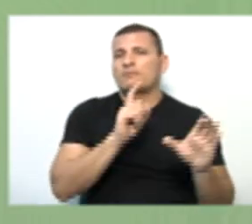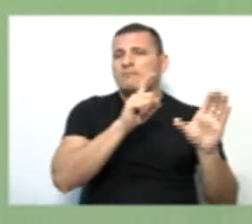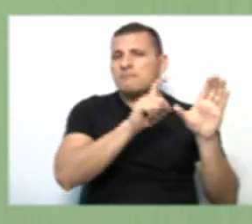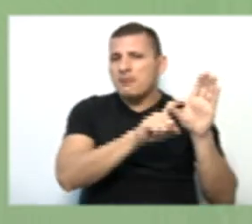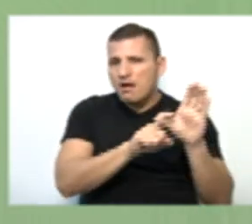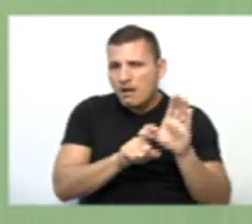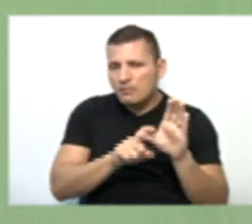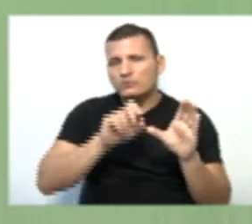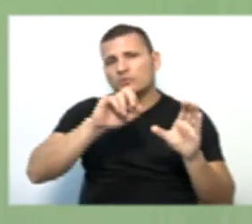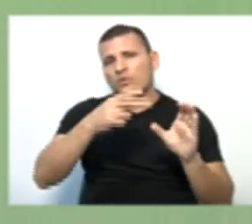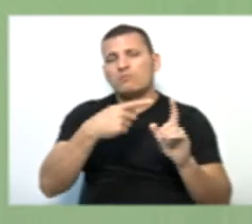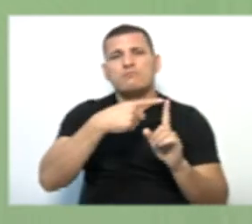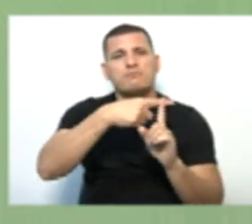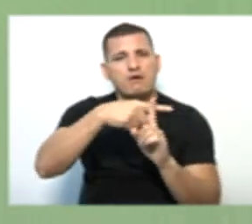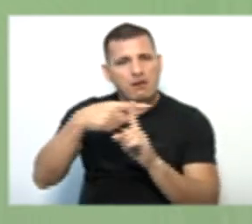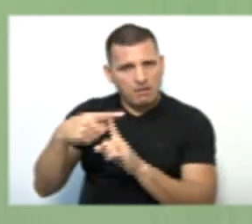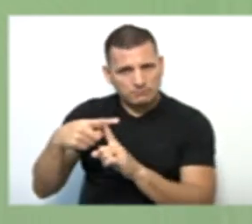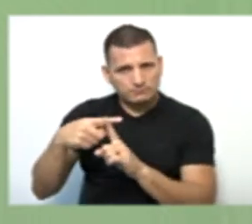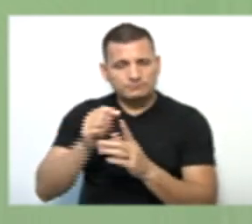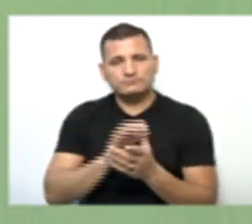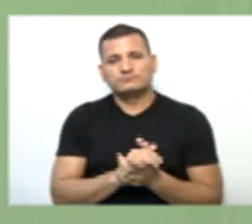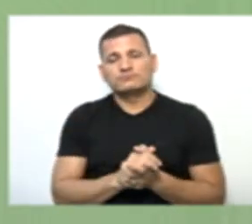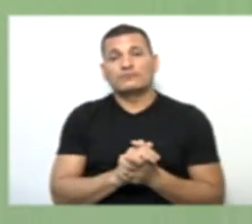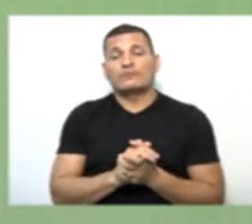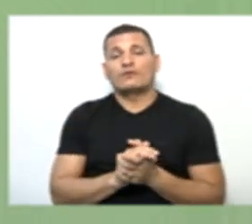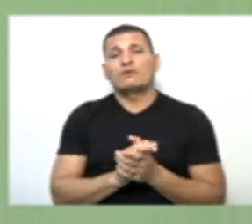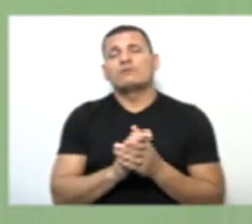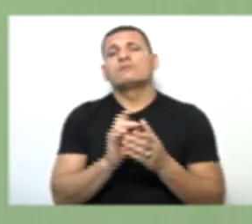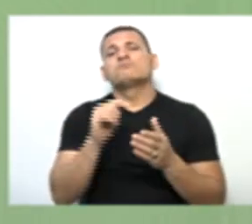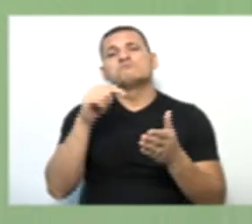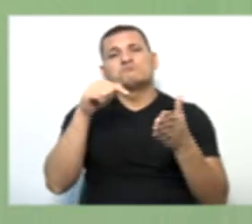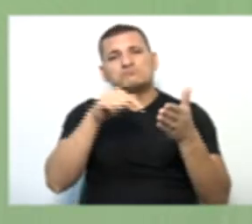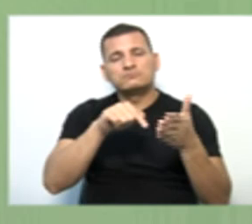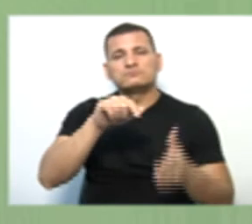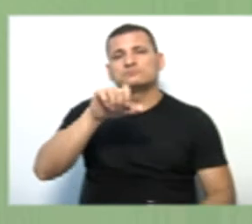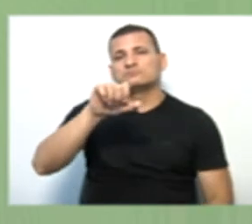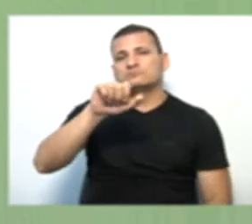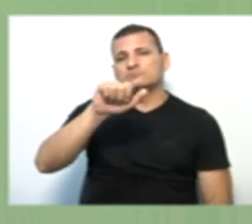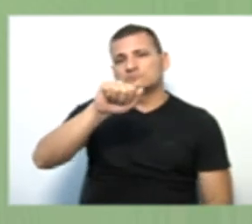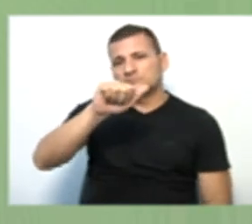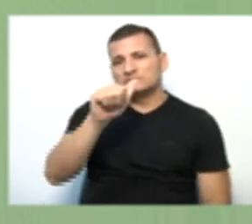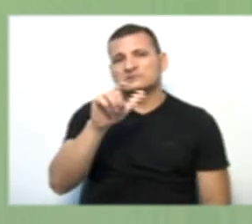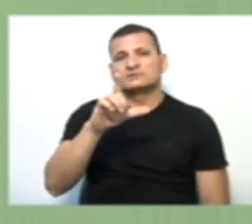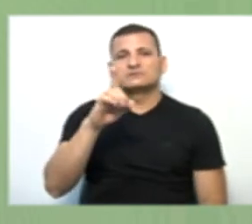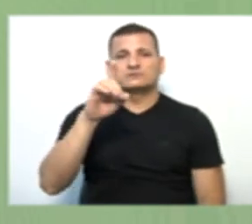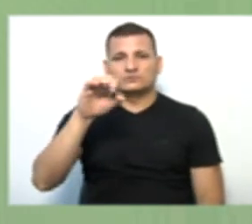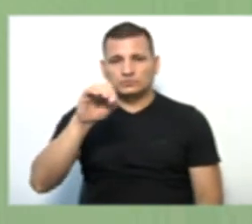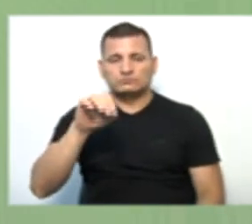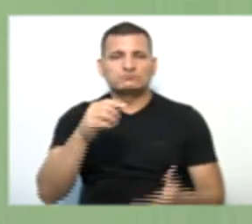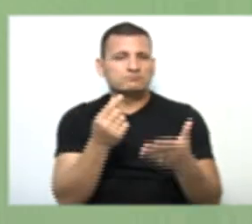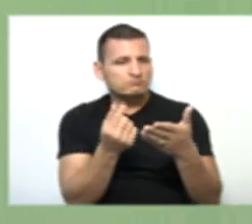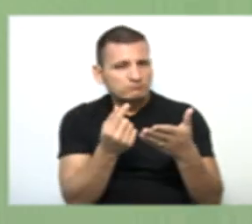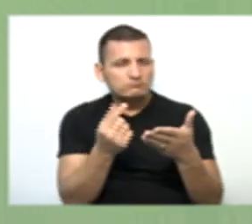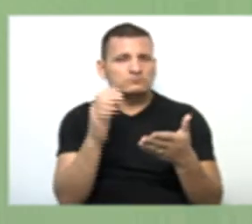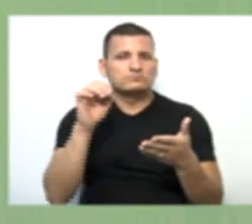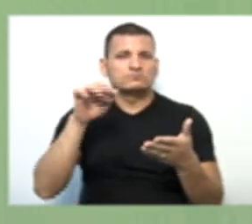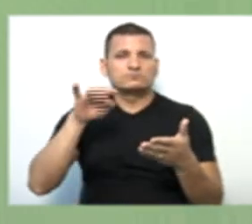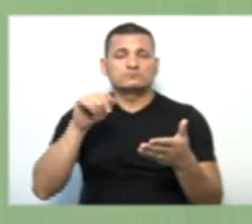determinado período e o saldo da conta a que se refere, devendo apresentar o nome